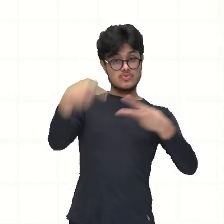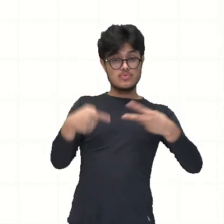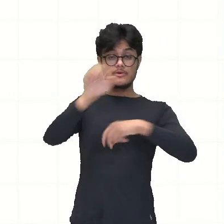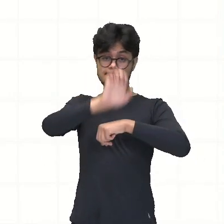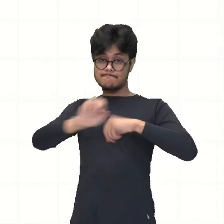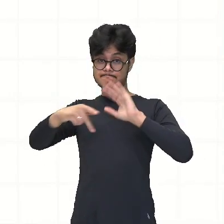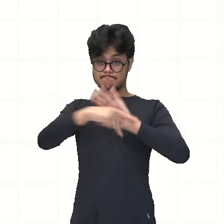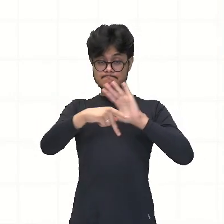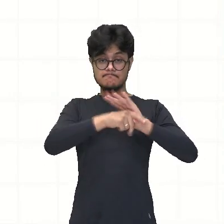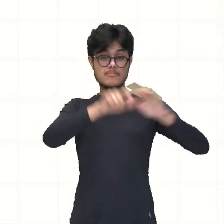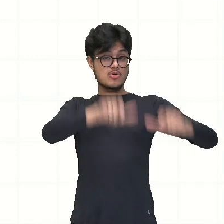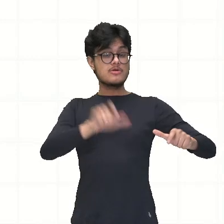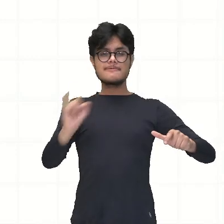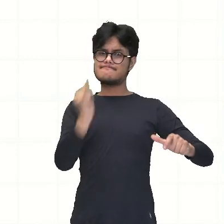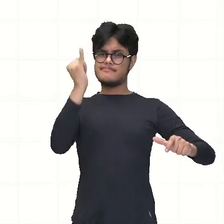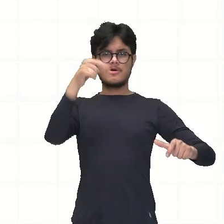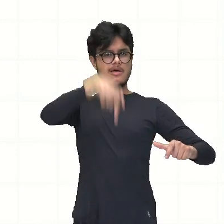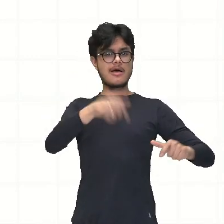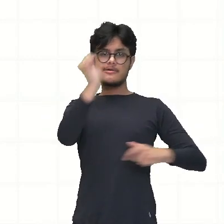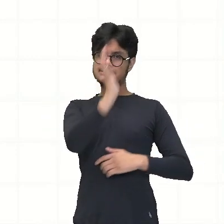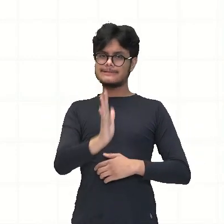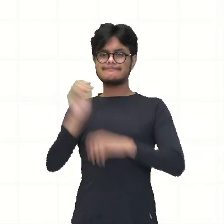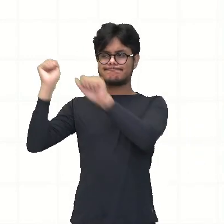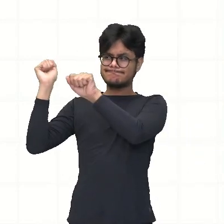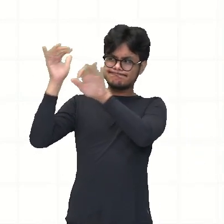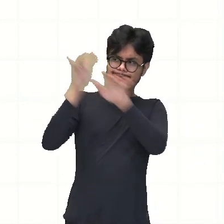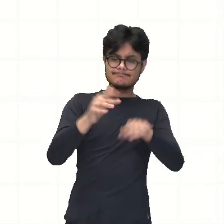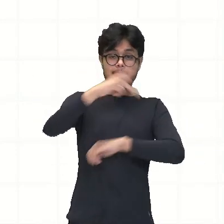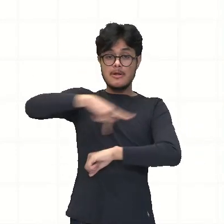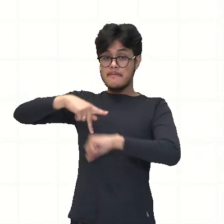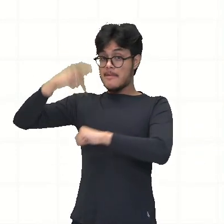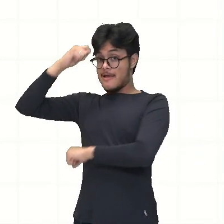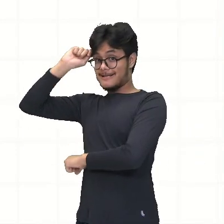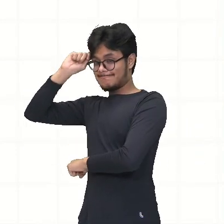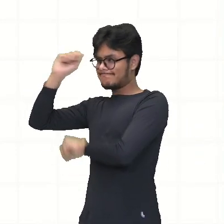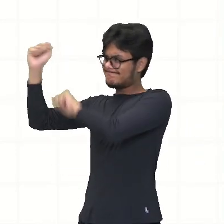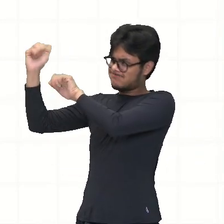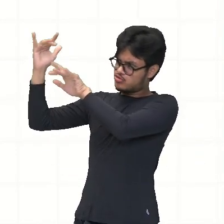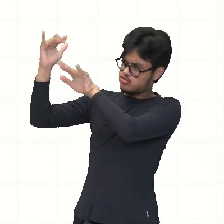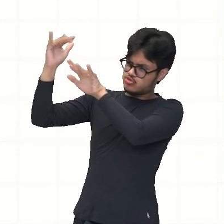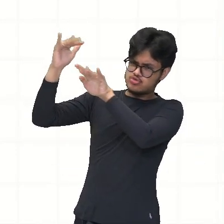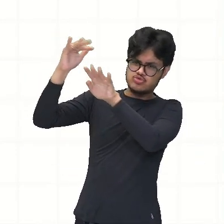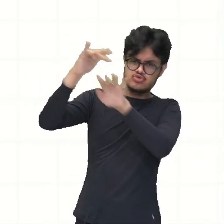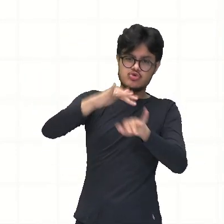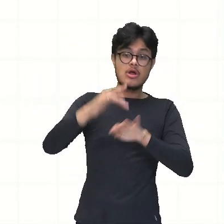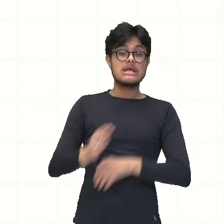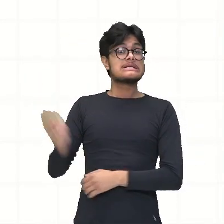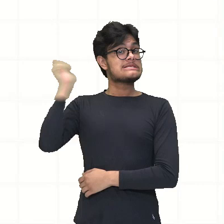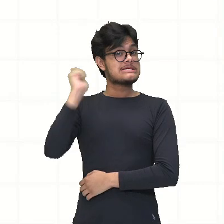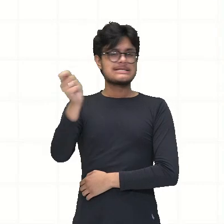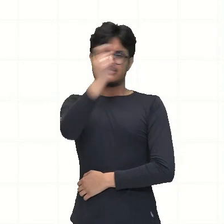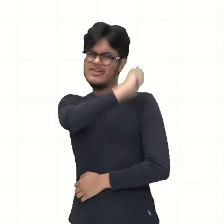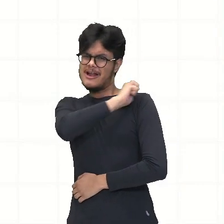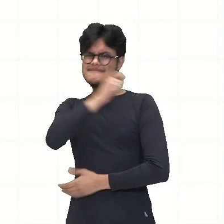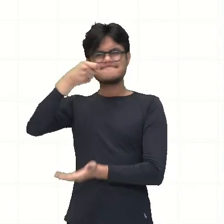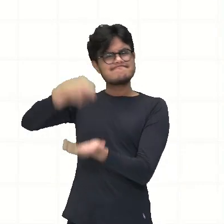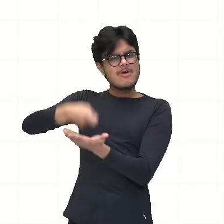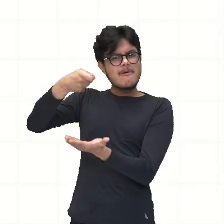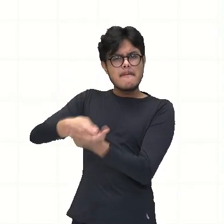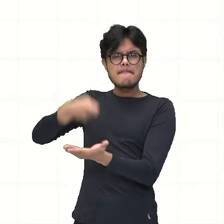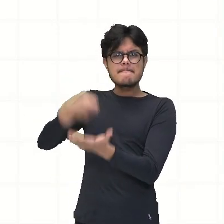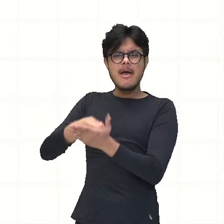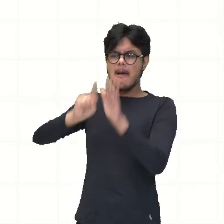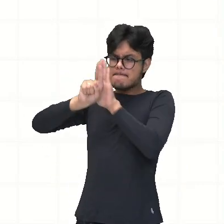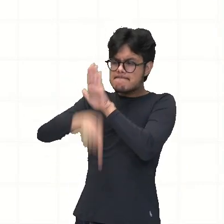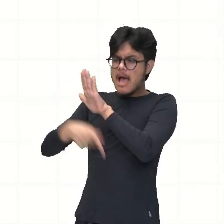principais portos aqui de entrada de africanos escravizados, né? Que eles eram trazidos